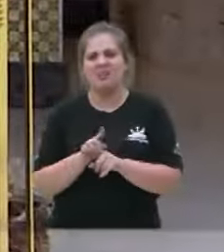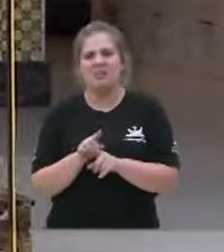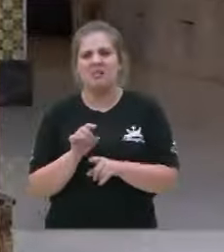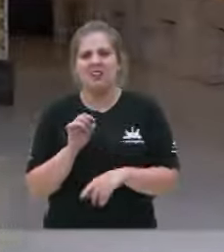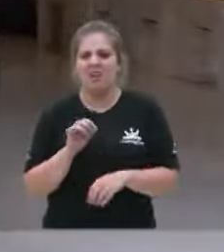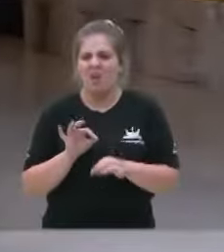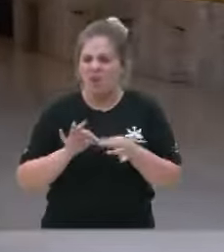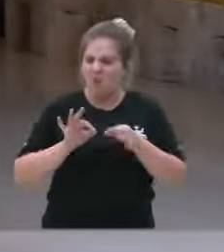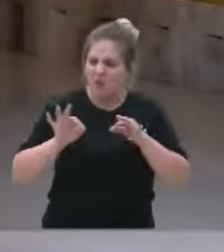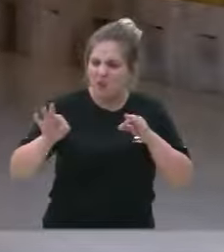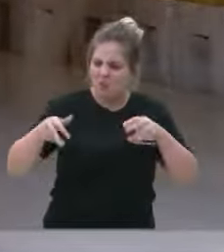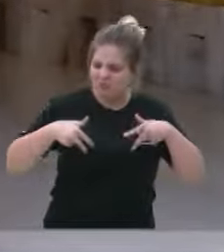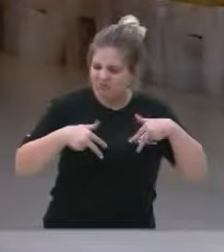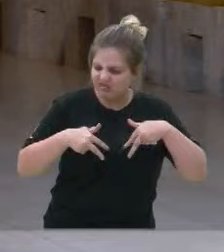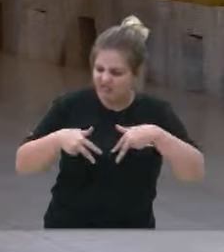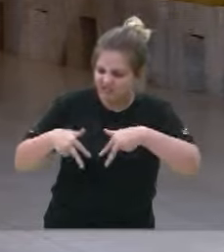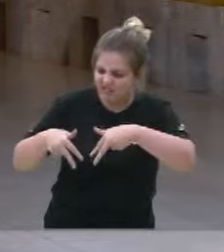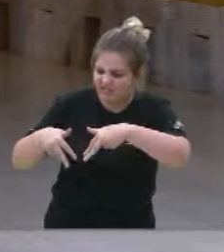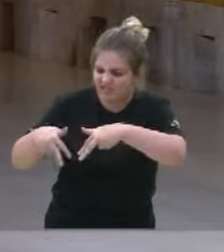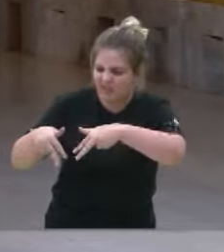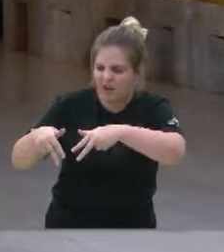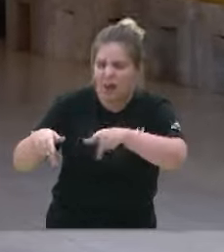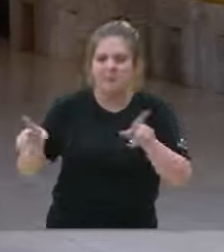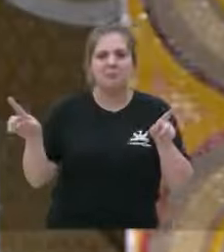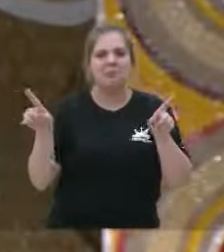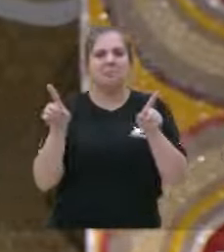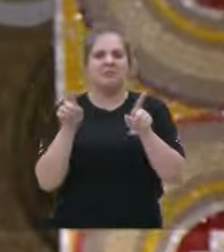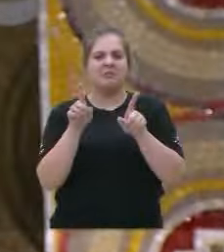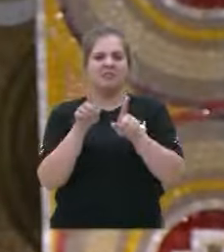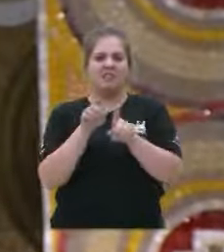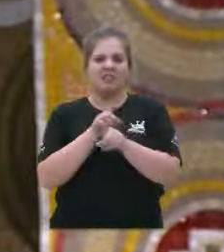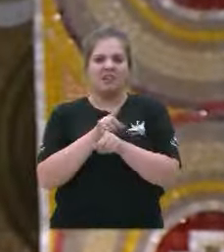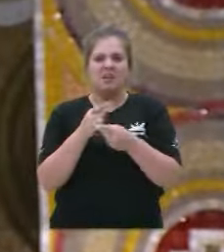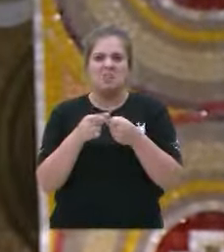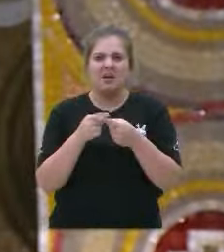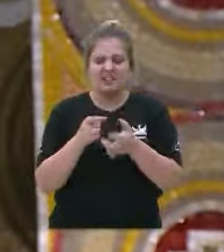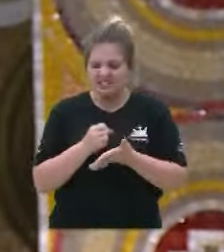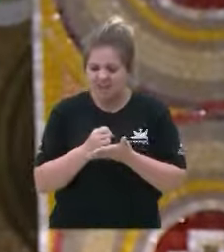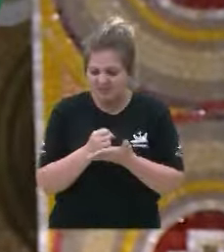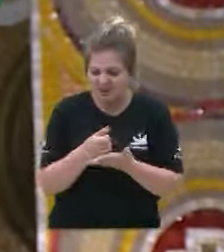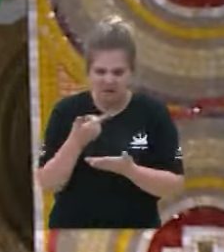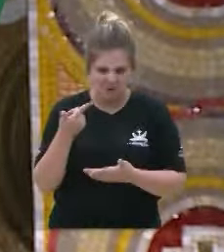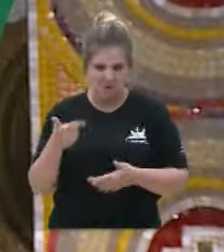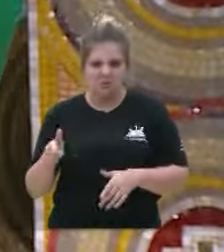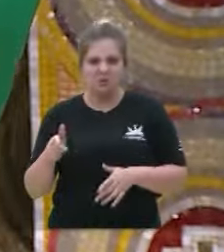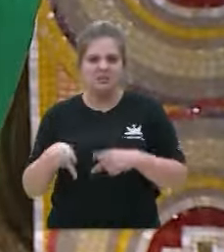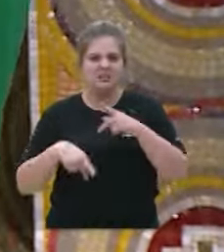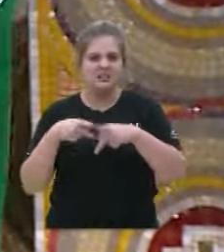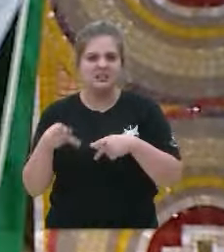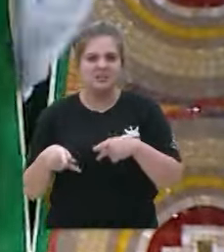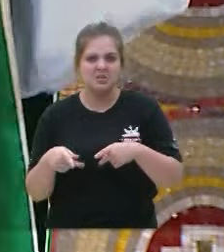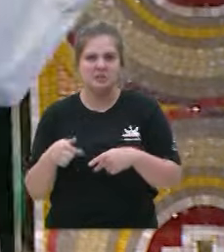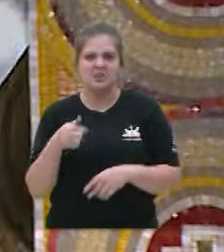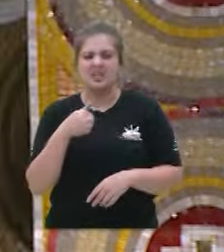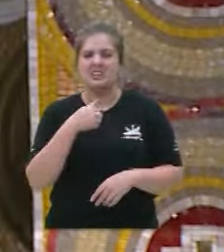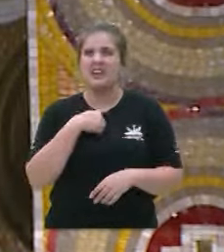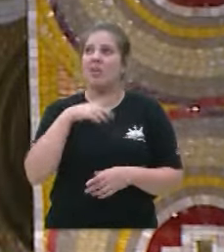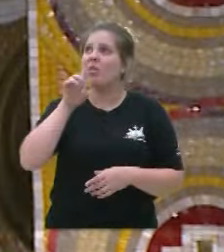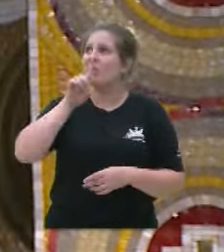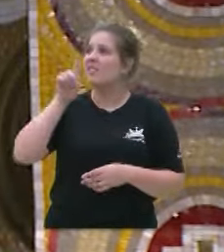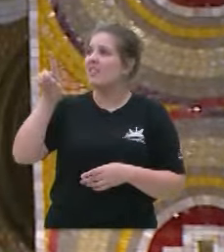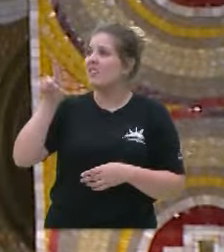esta Metrópole esta grande cidade eu não tenho nada a ver com isso